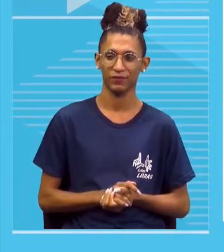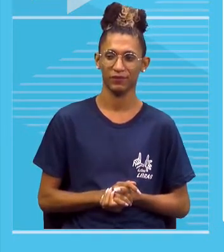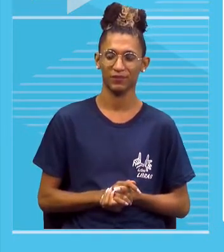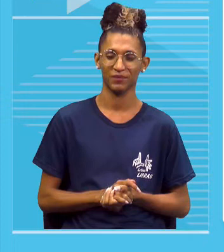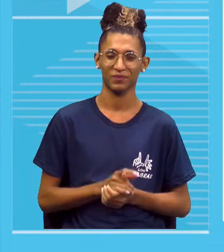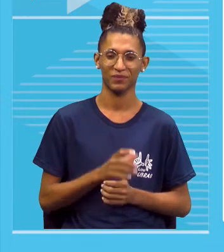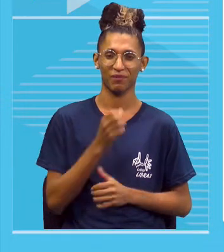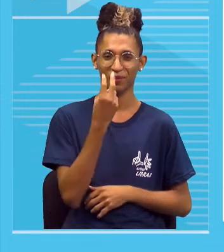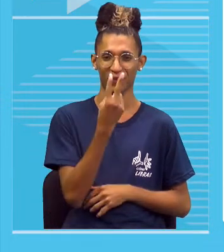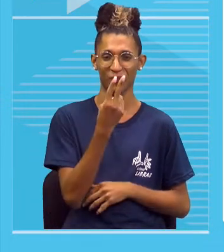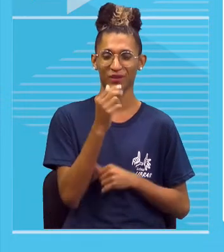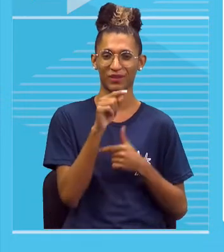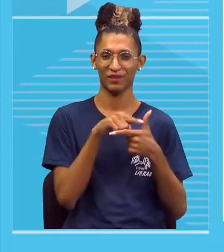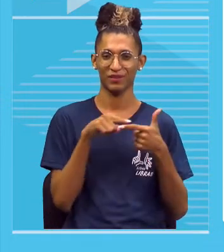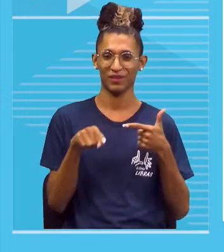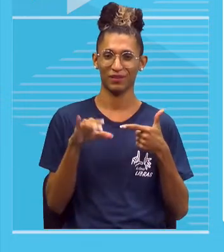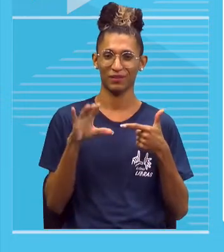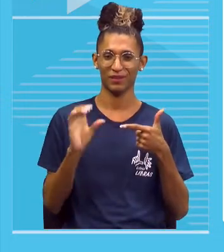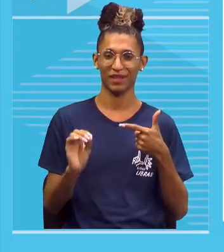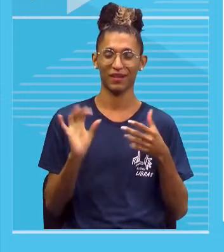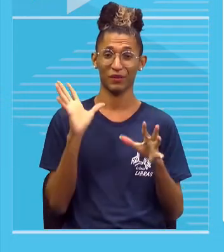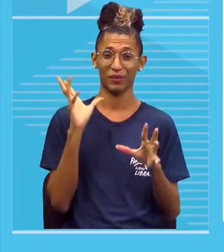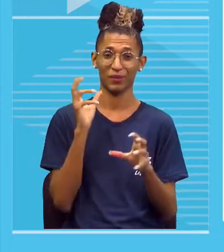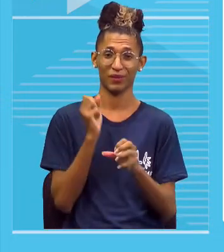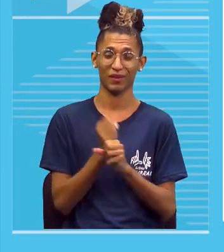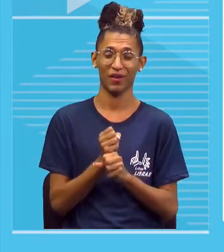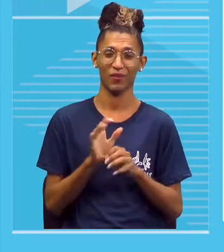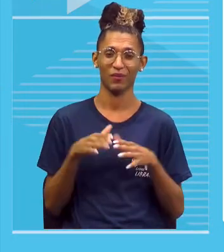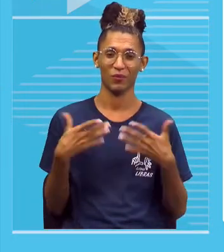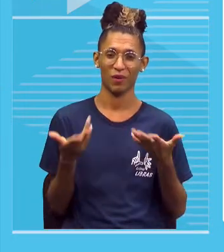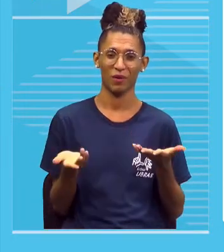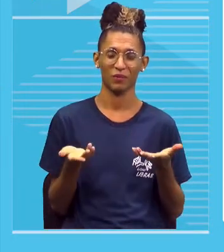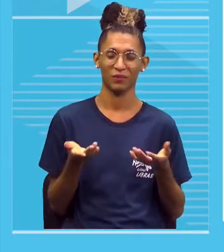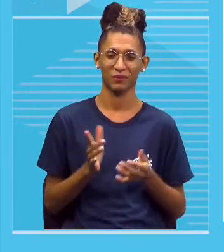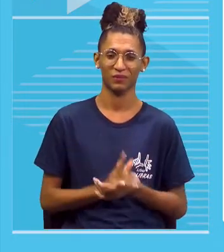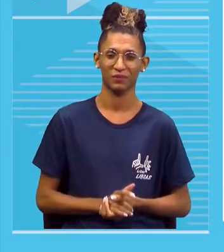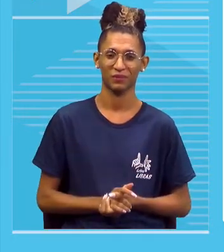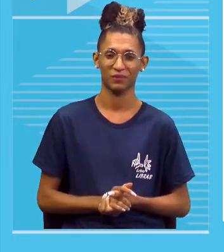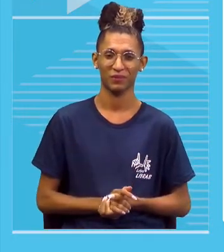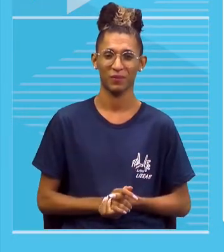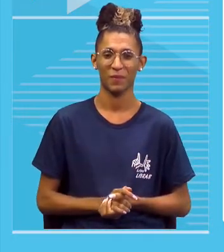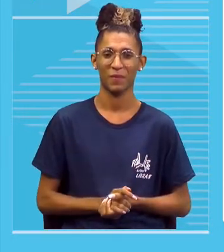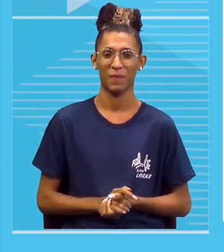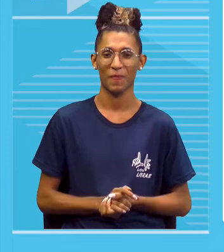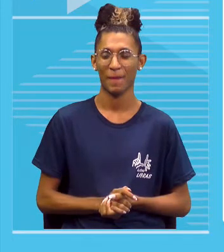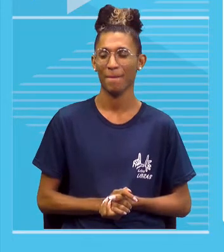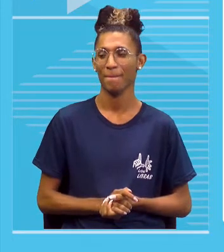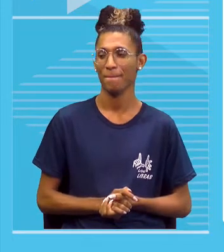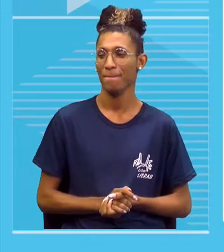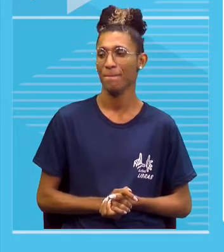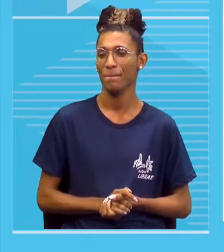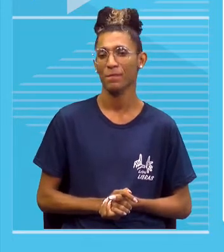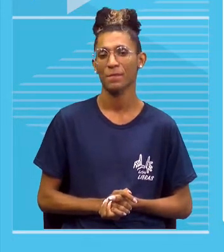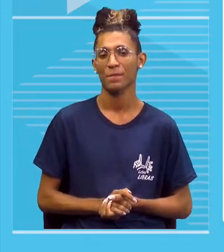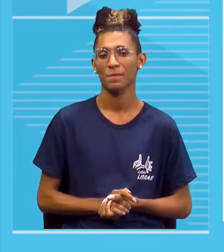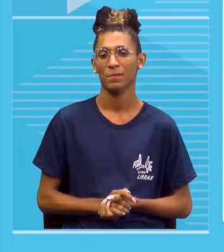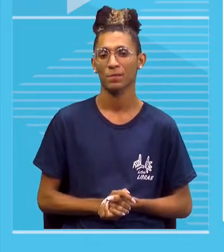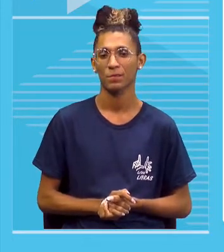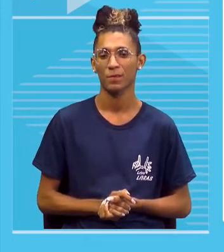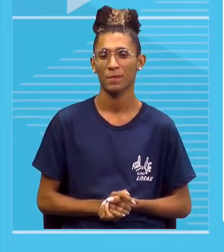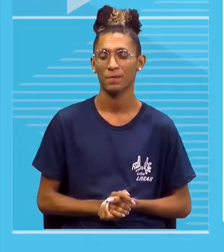celular e olha vamos ver bem aqui que aparece aqui 2 dividido por